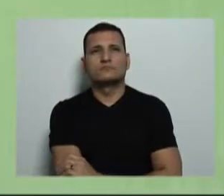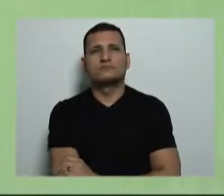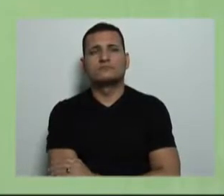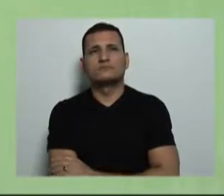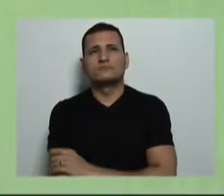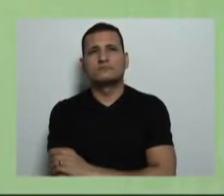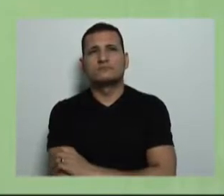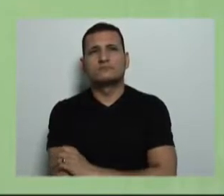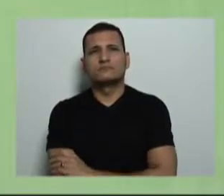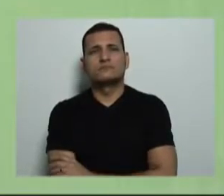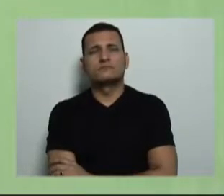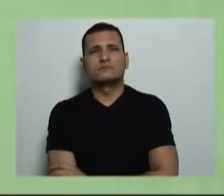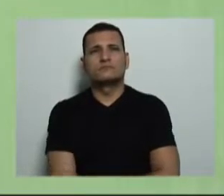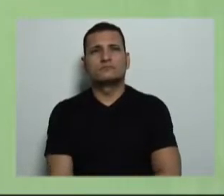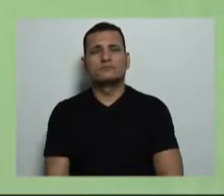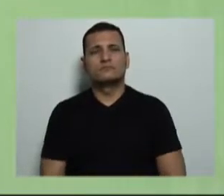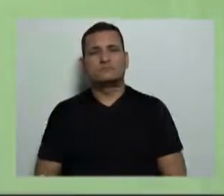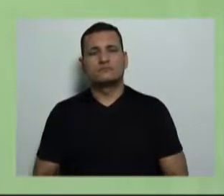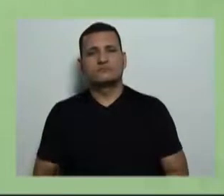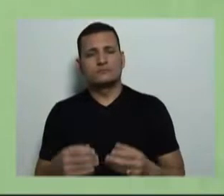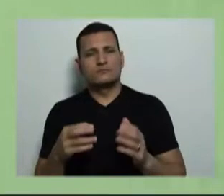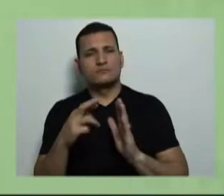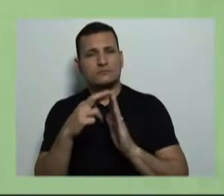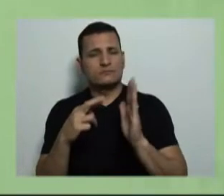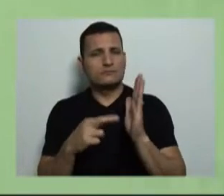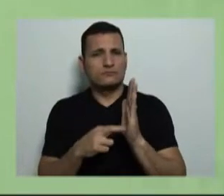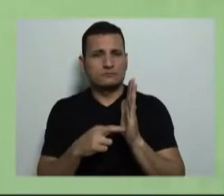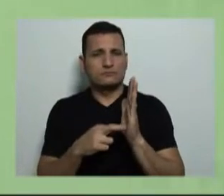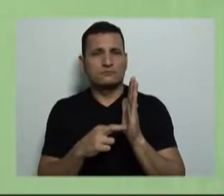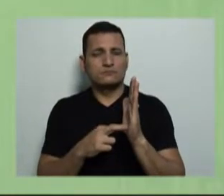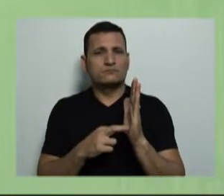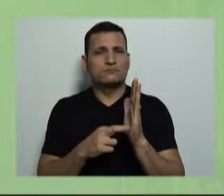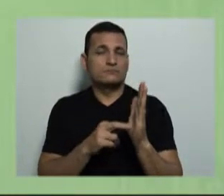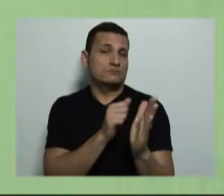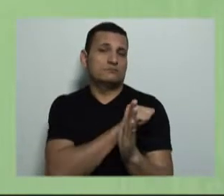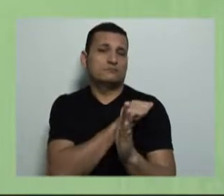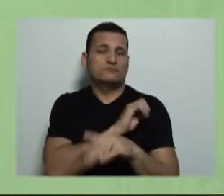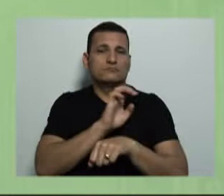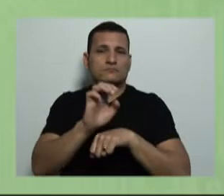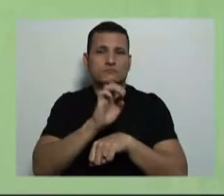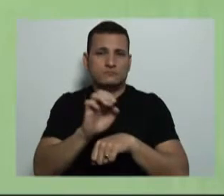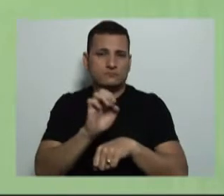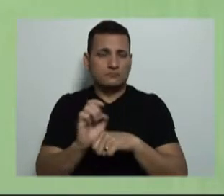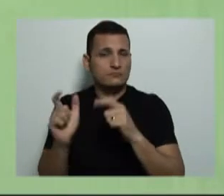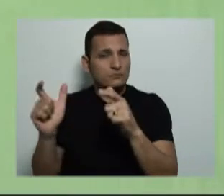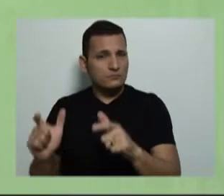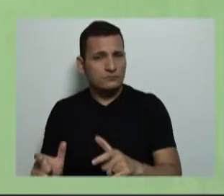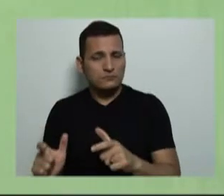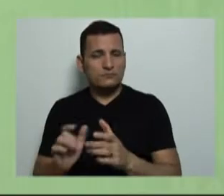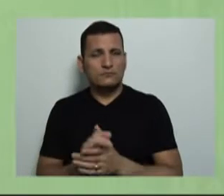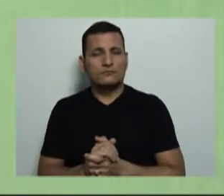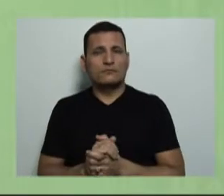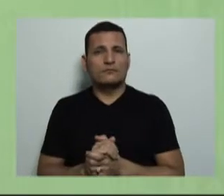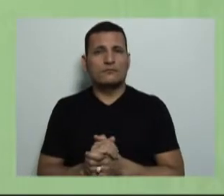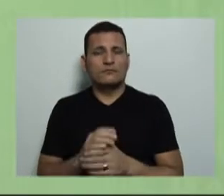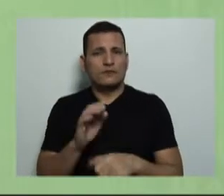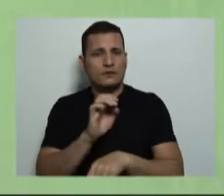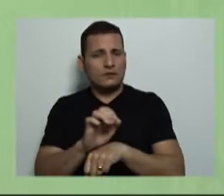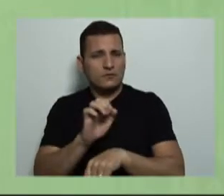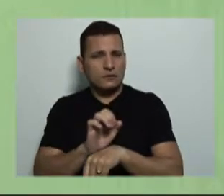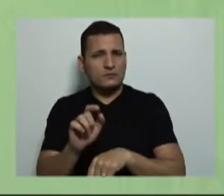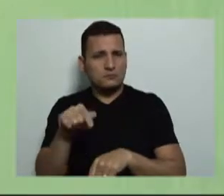Principal requisito para que o aluno possa estagiar em determinado local. O estágio, como ato educativo